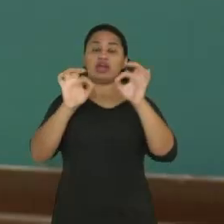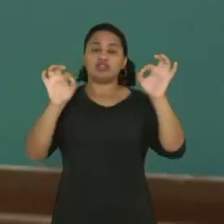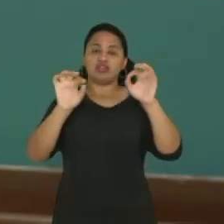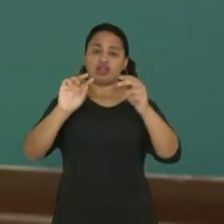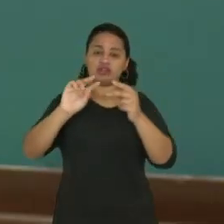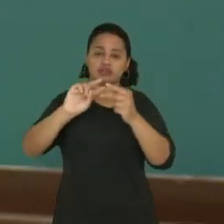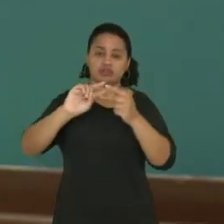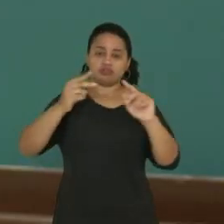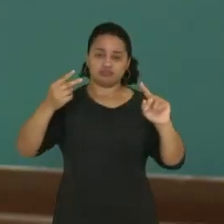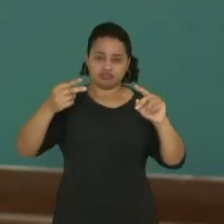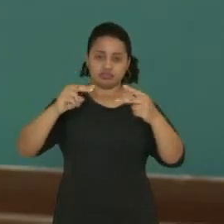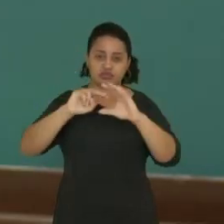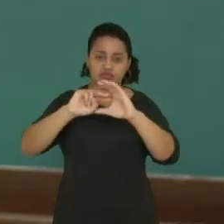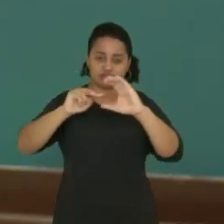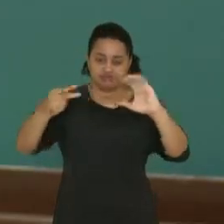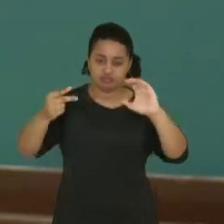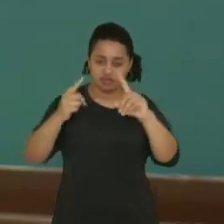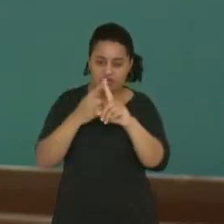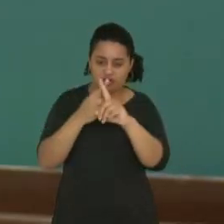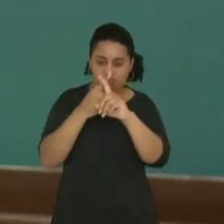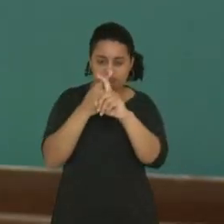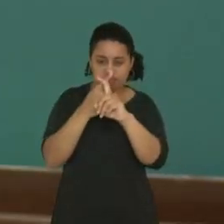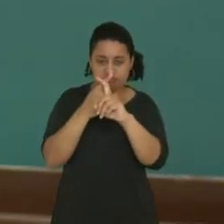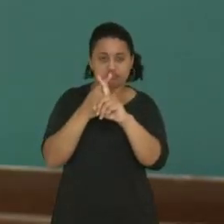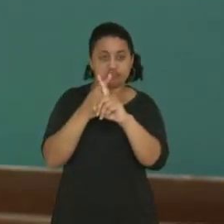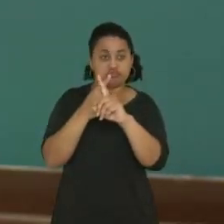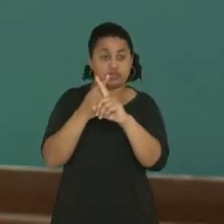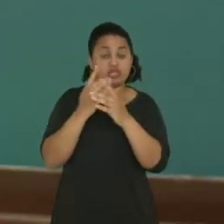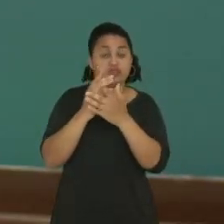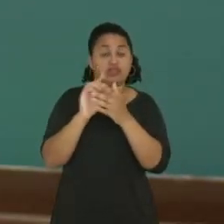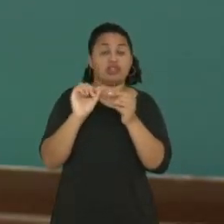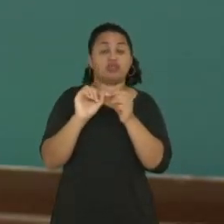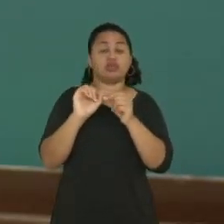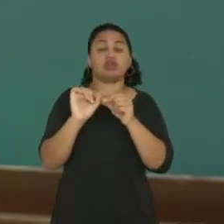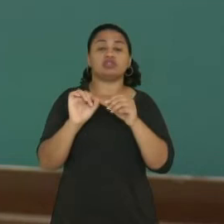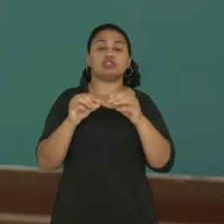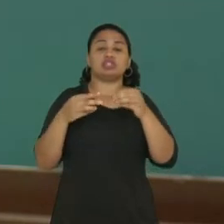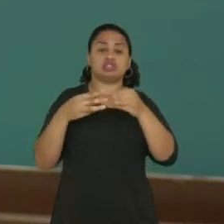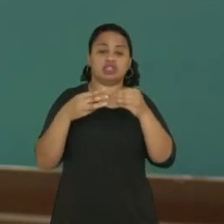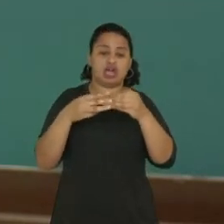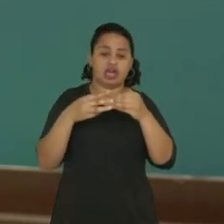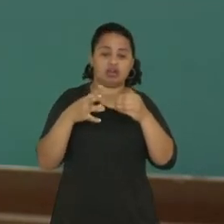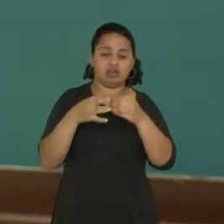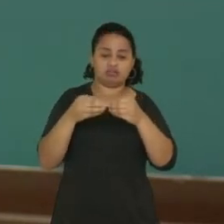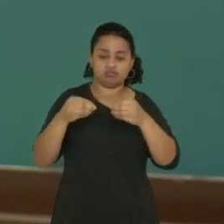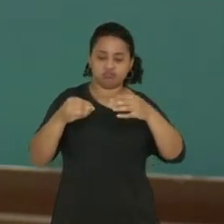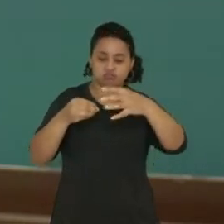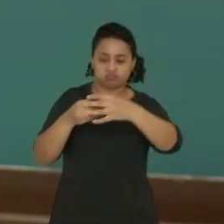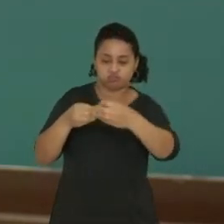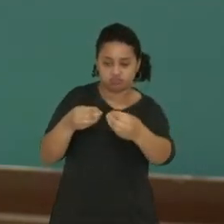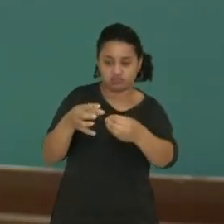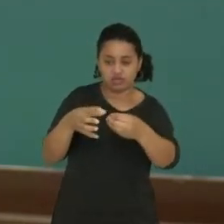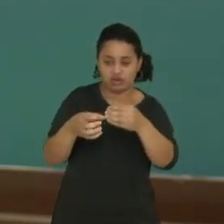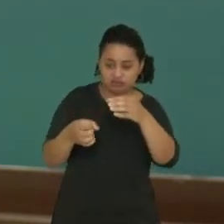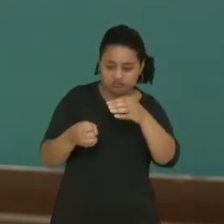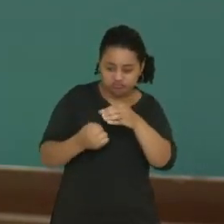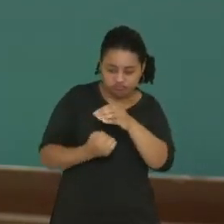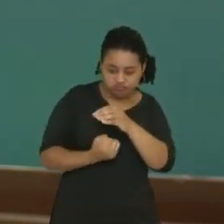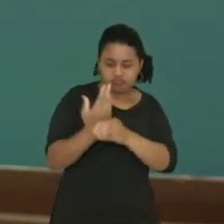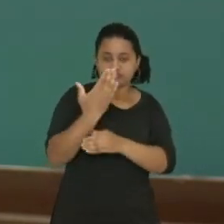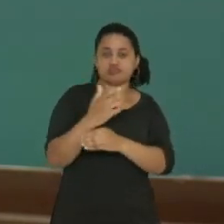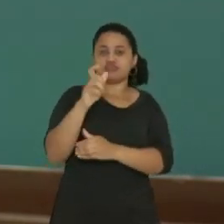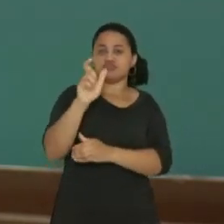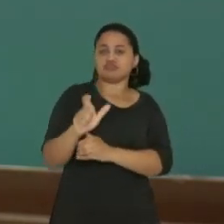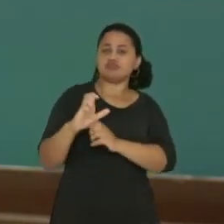indivíduo, vai ocorrendo diversas divisões celulares. Então, essas divisões celulares que vão dando aí ao indivíduo